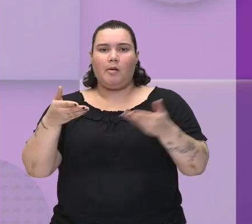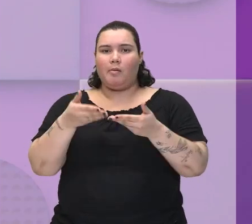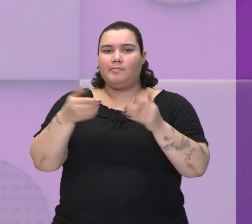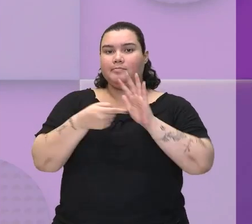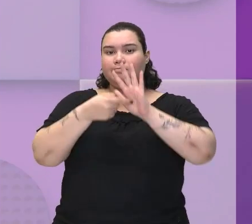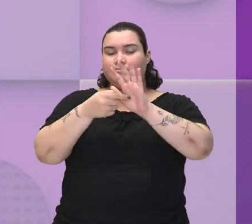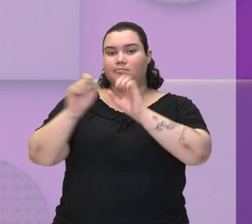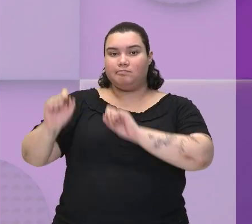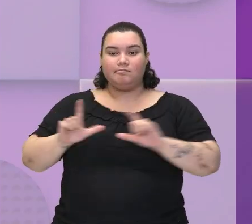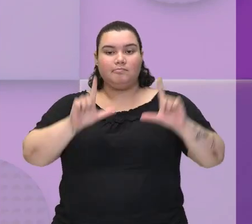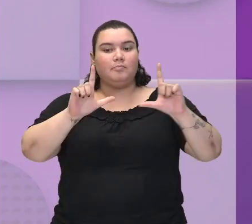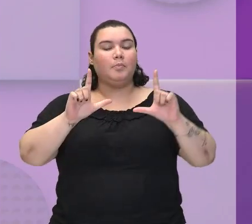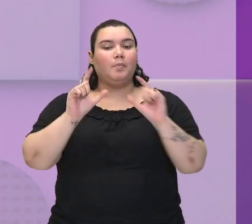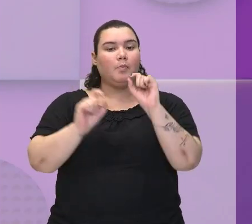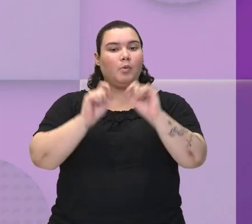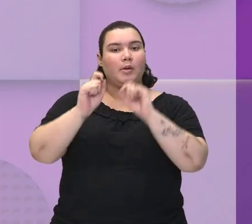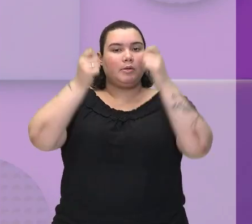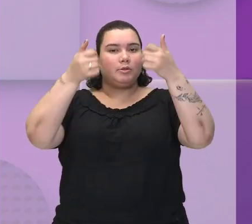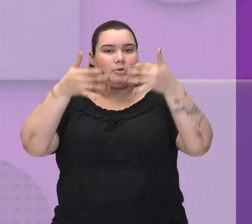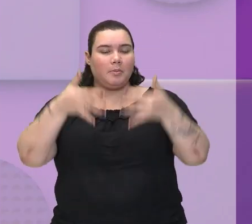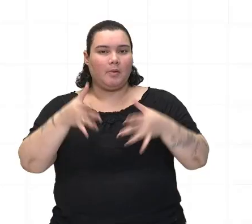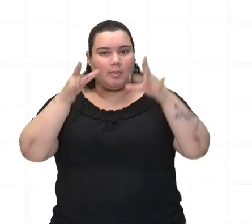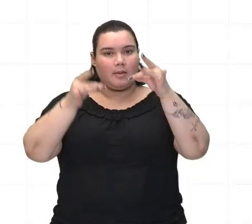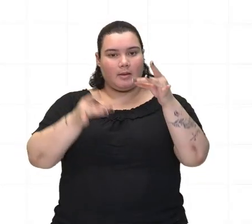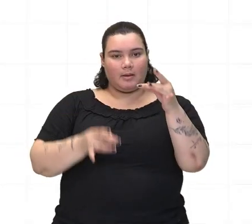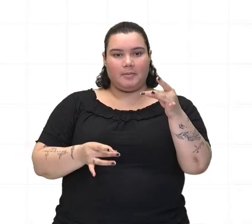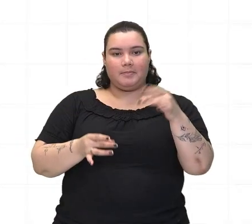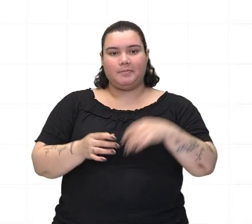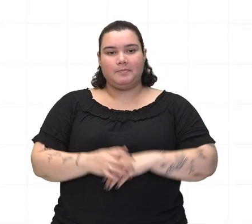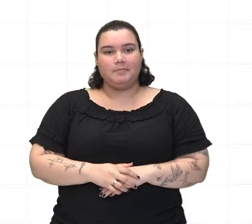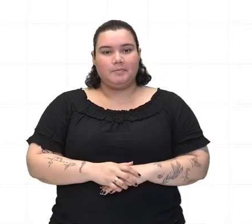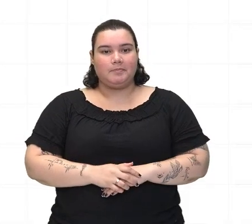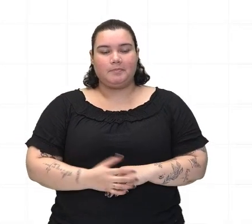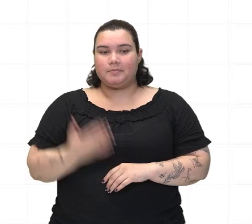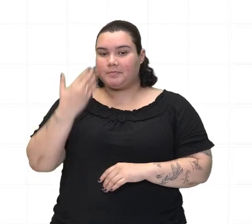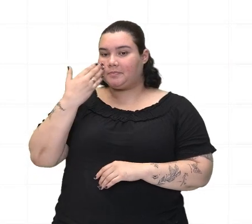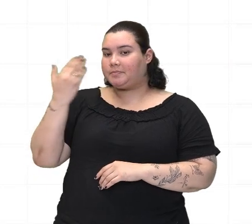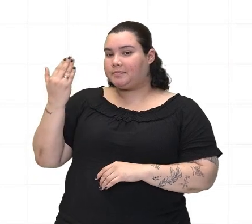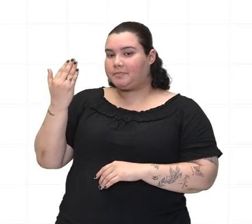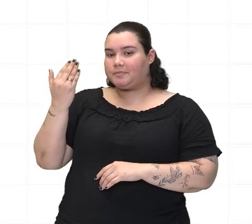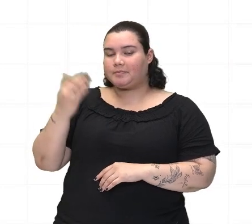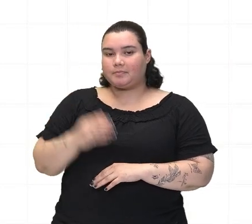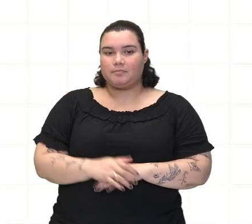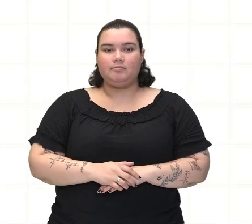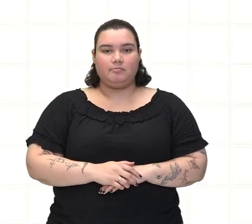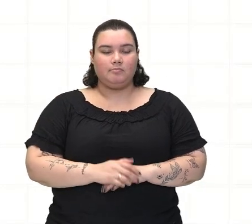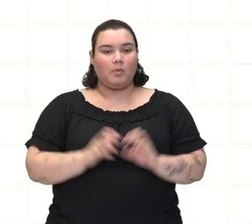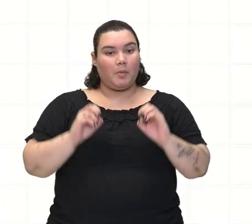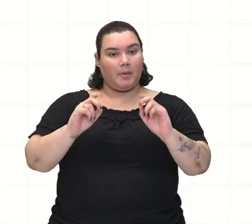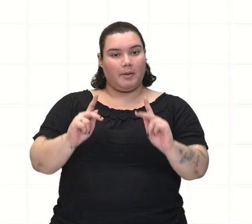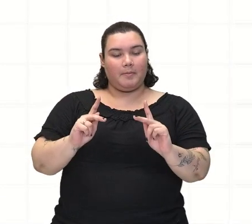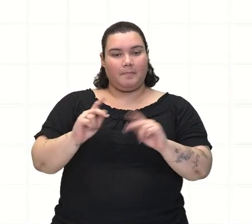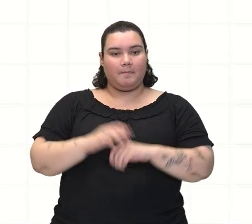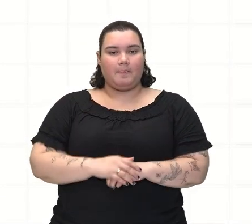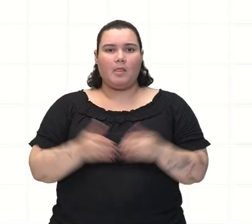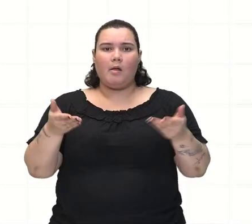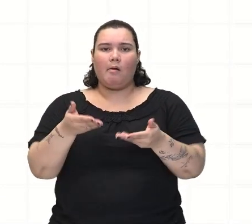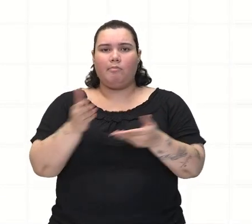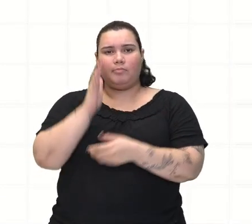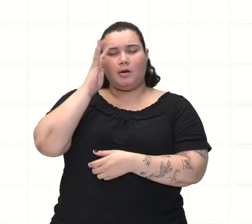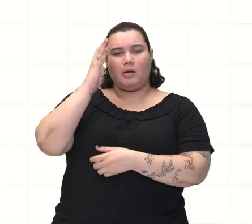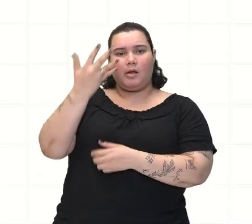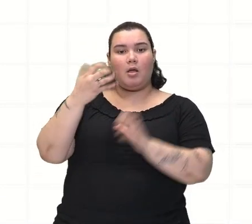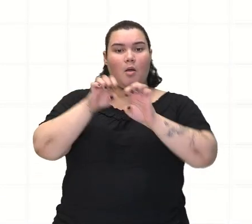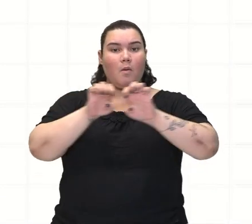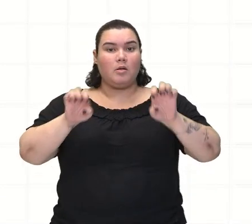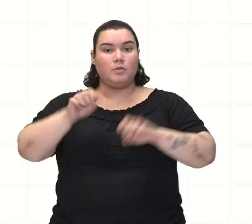tela para uma explicação mais interessante. Muito bem, então, nós vamos resolver equações